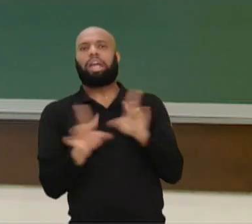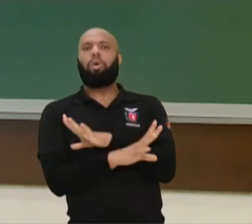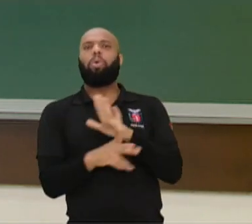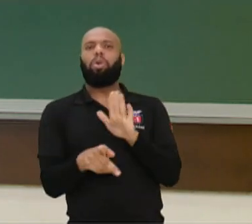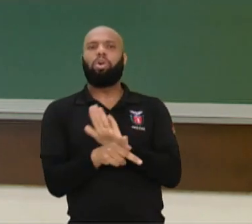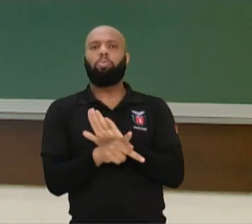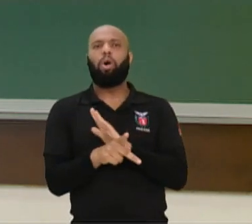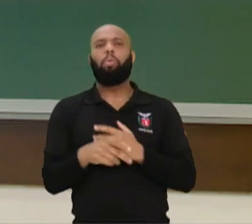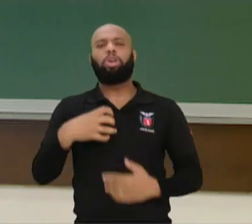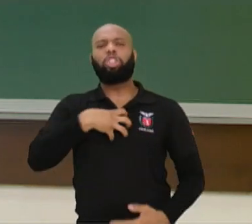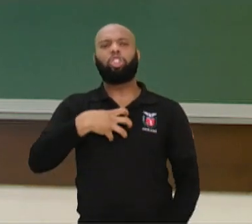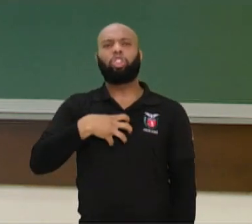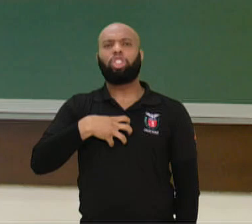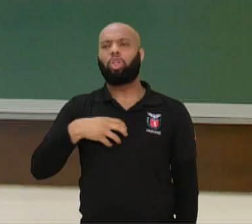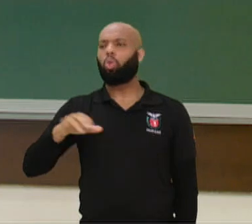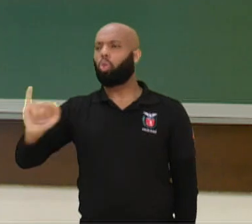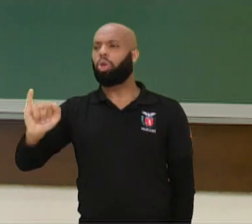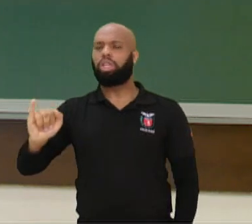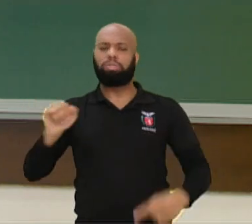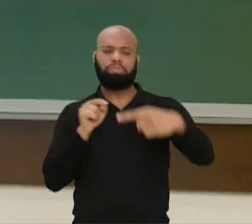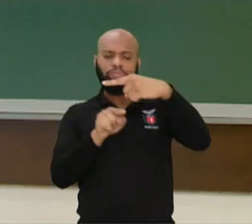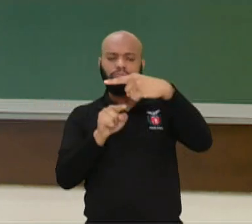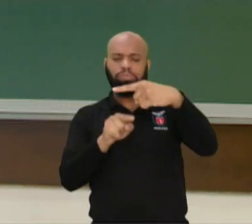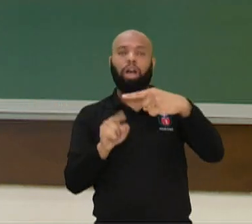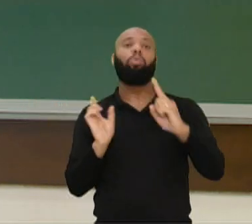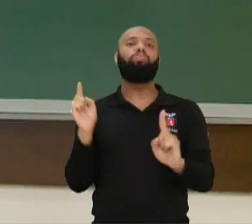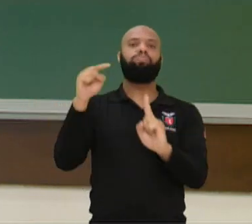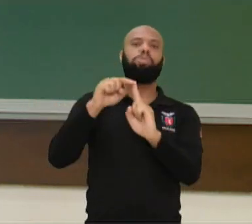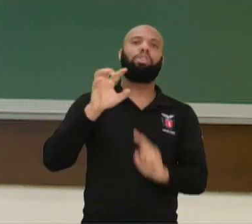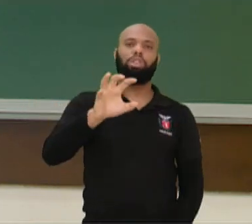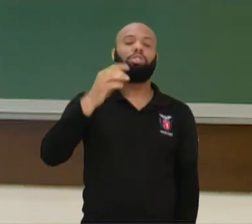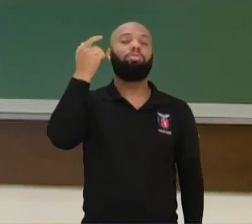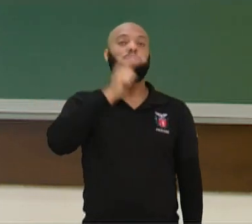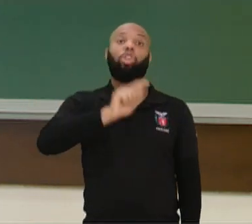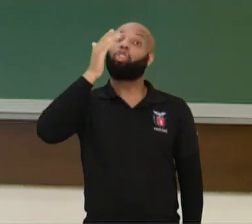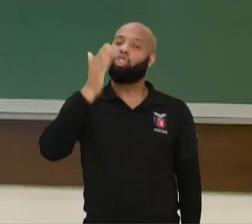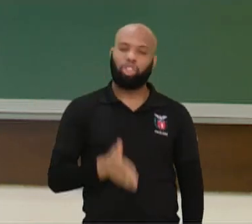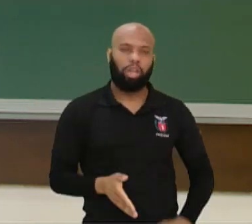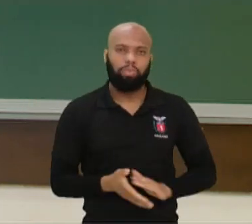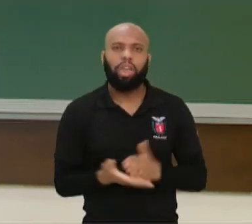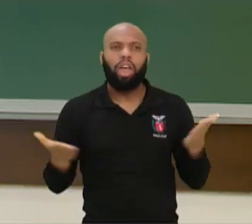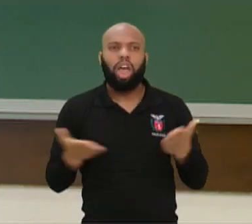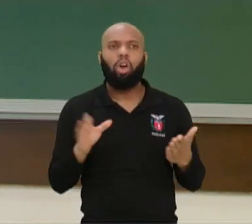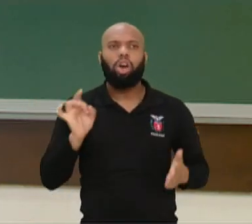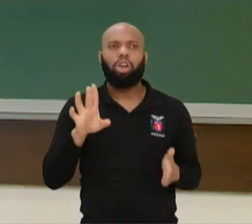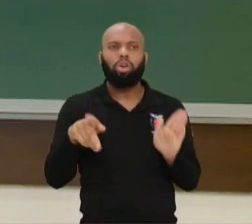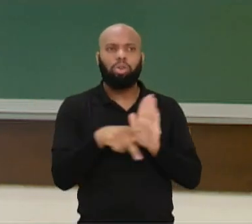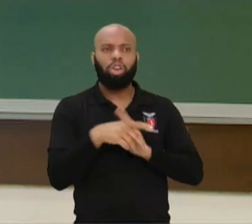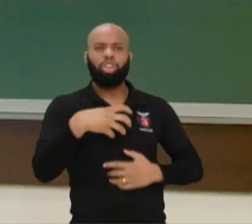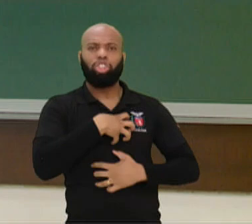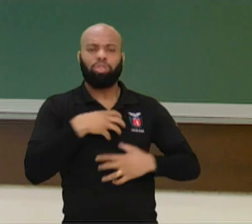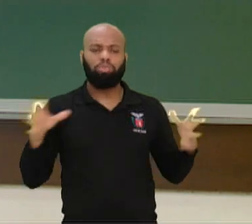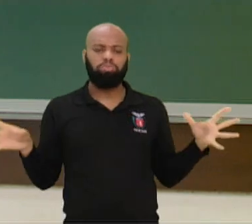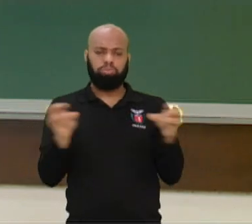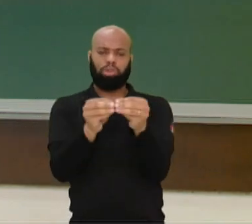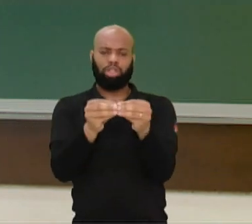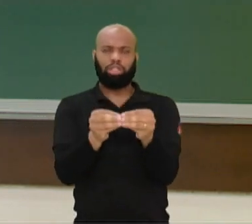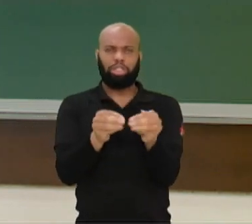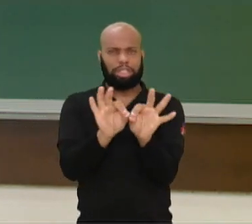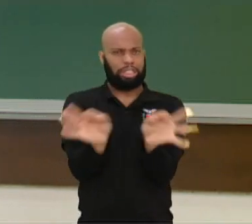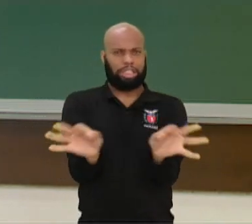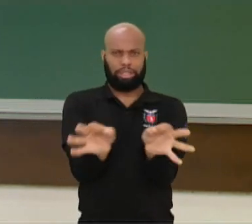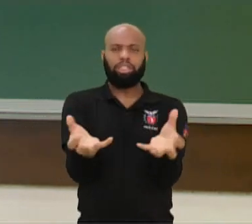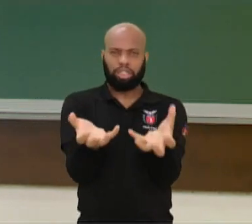unidade imaginária no denominador. Esse era o objetivo. Nós já chegamos ao objetivo, agora a gente vai escrever da forma mais simples.